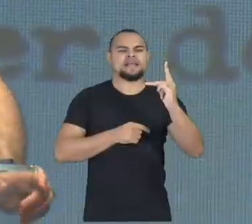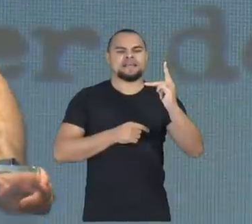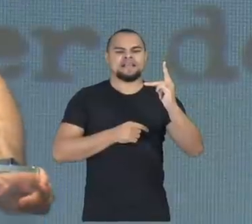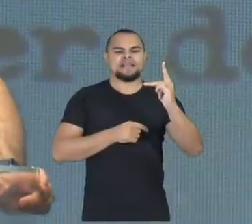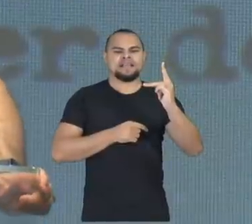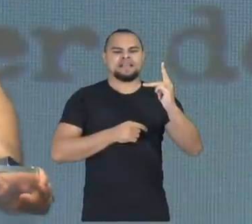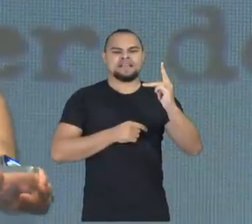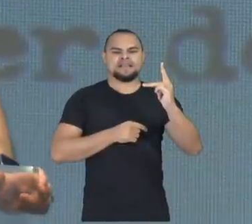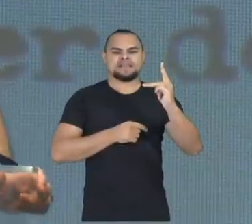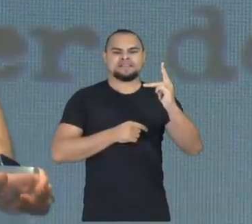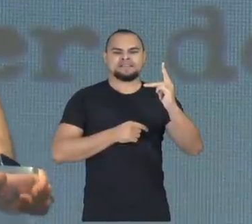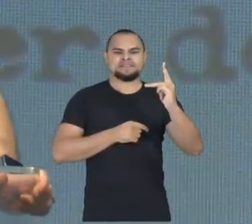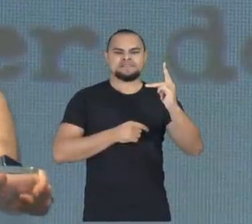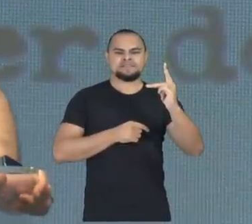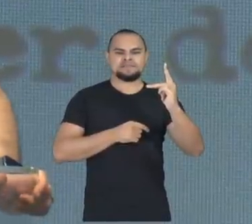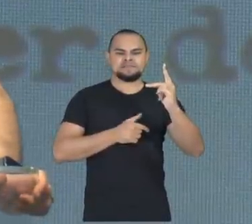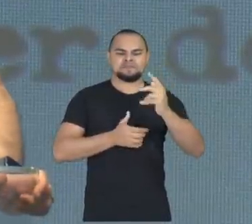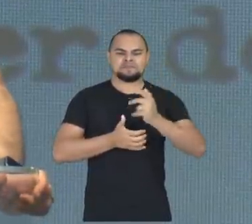fato era.